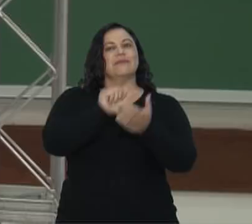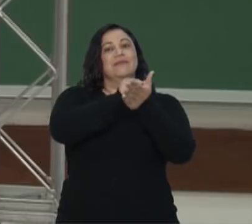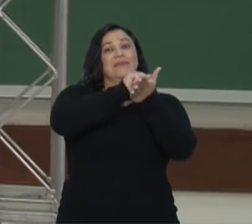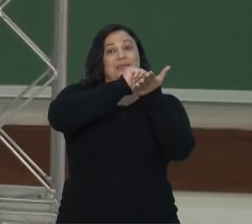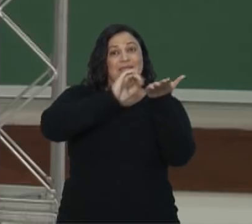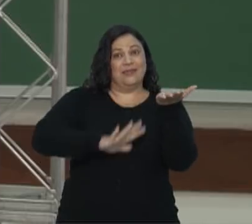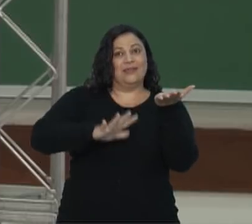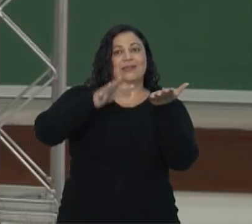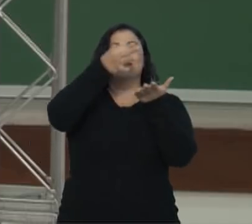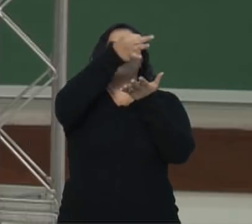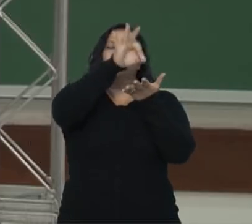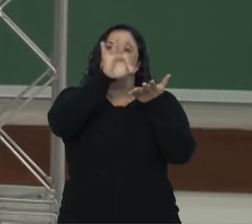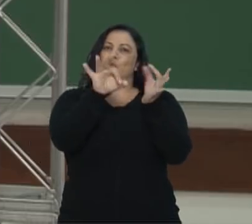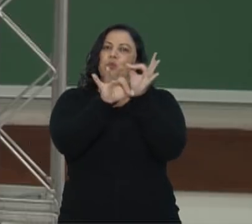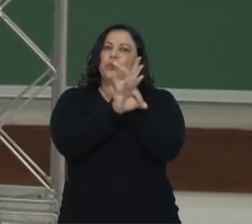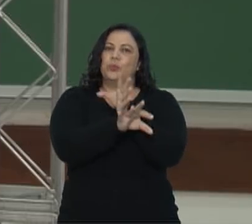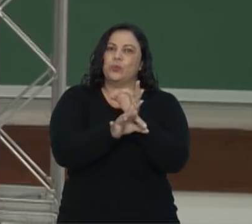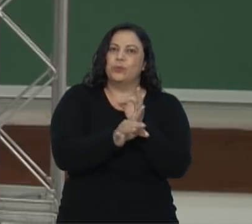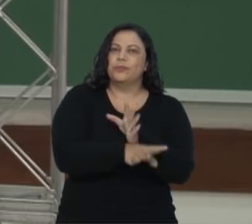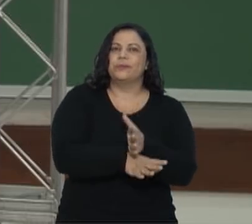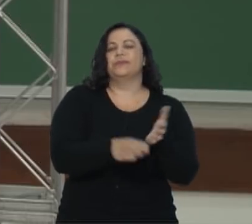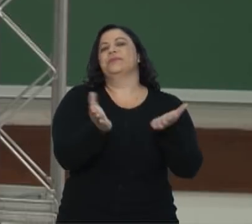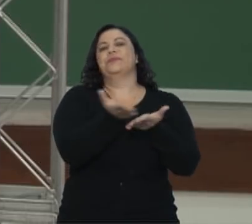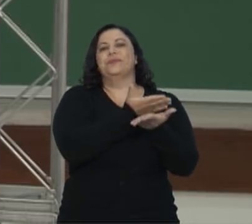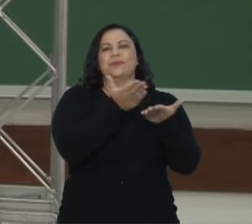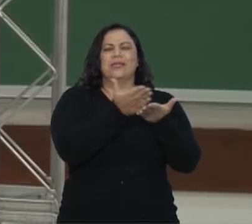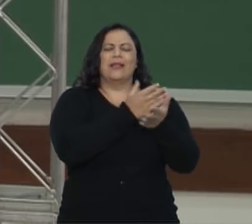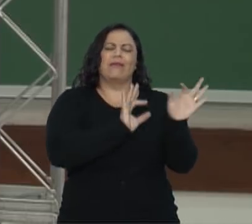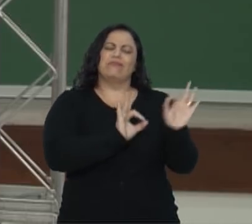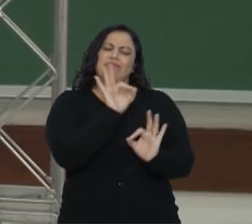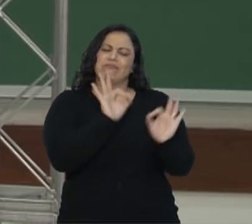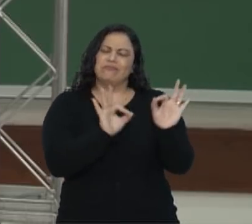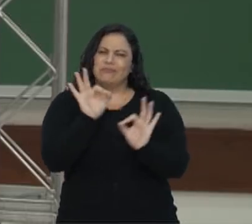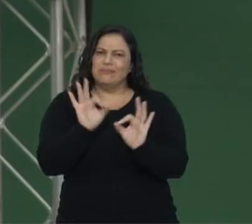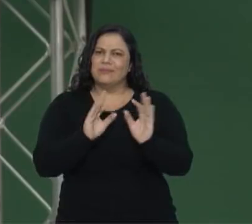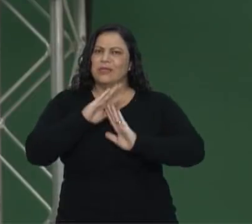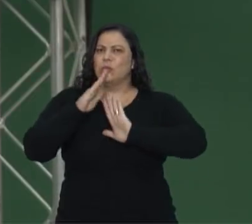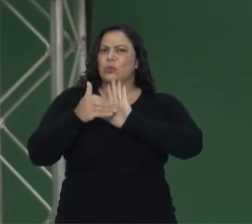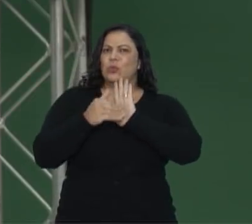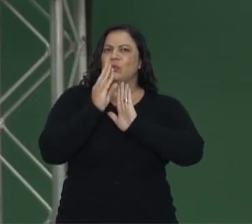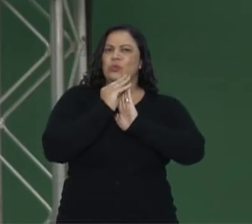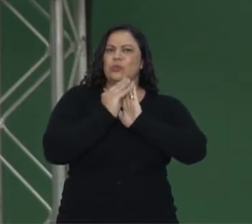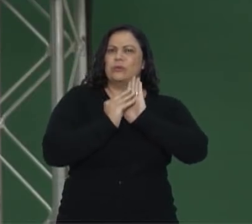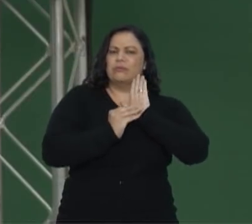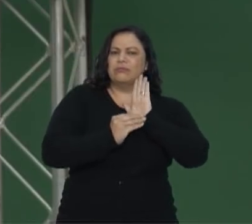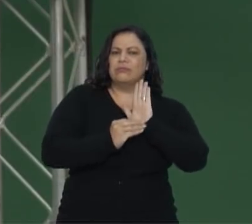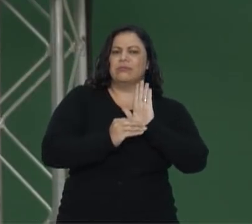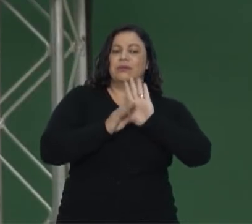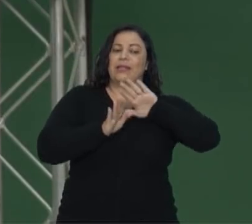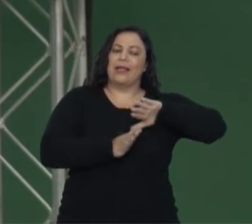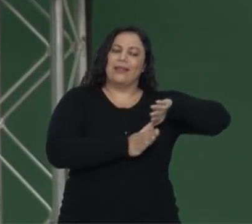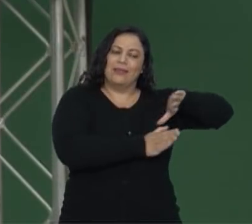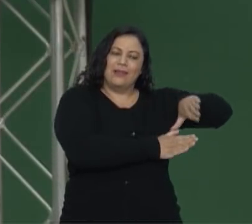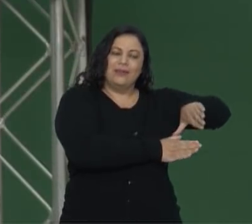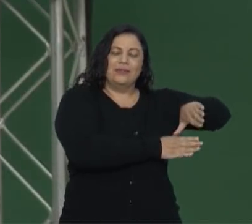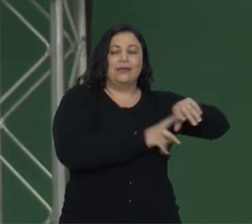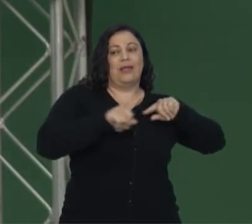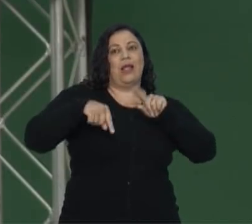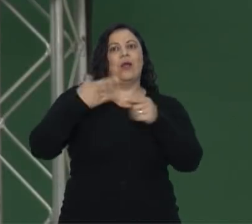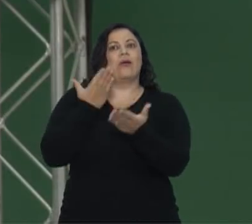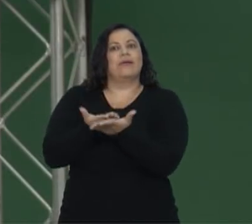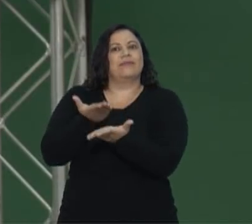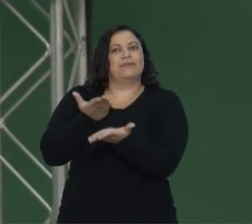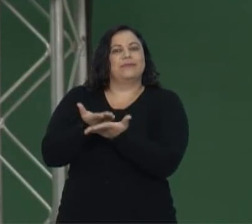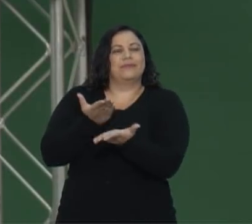Exercício corrigido, caderno caprichado, tudo anotadinho, deixa ele de lado e vamos para a nossa aula.